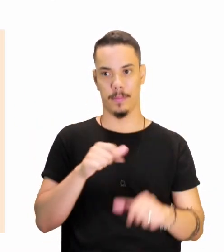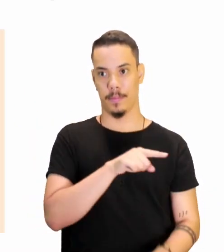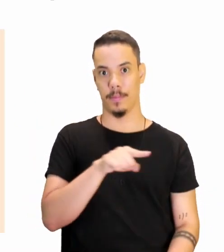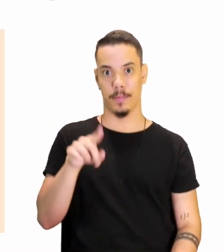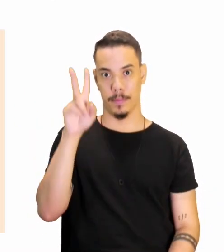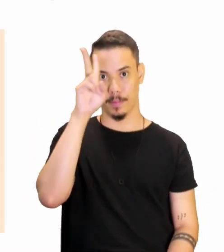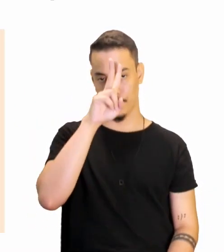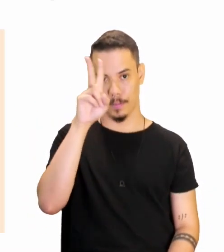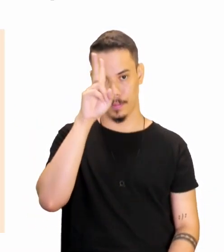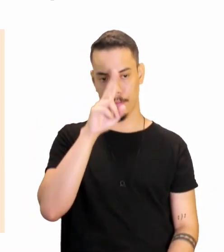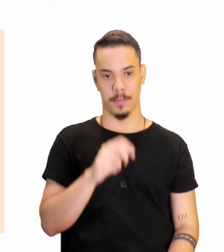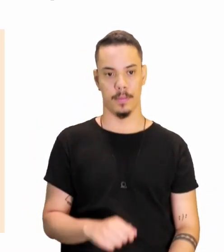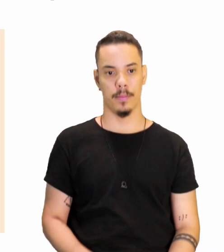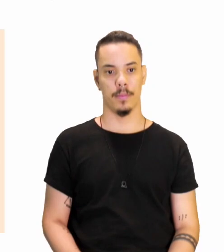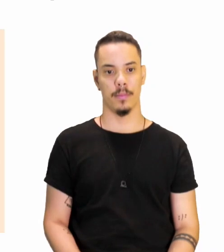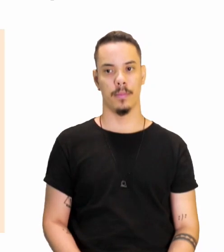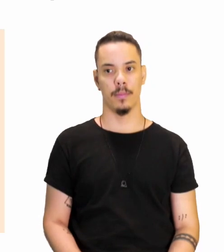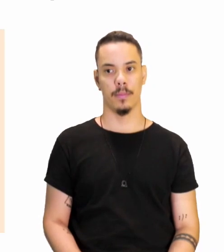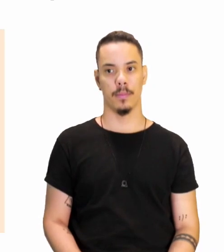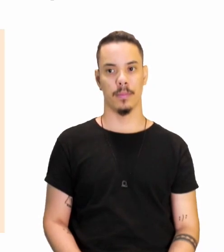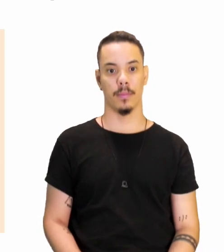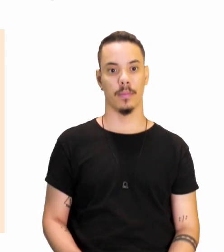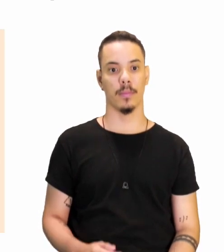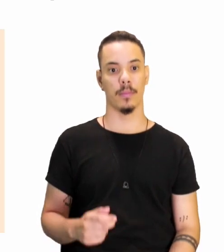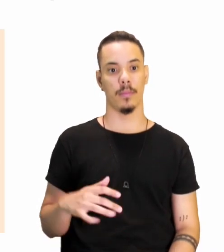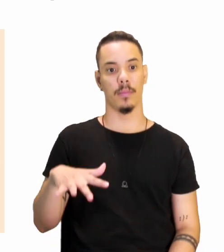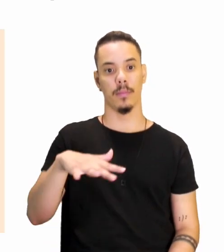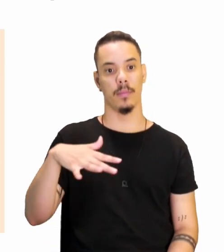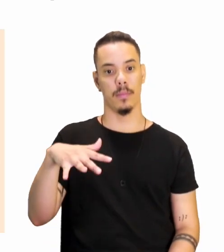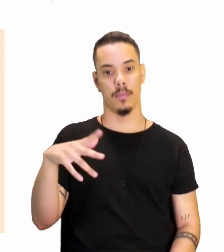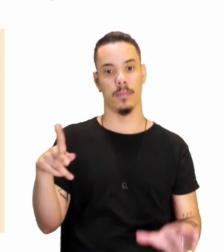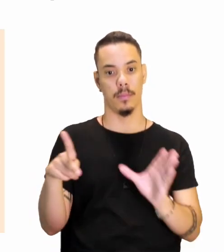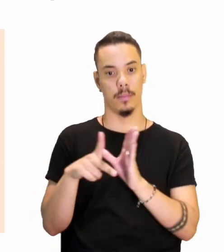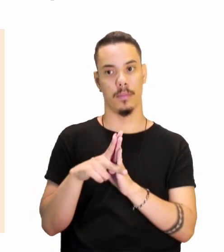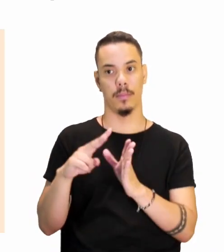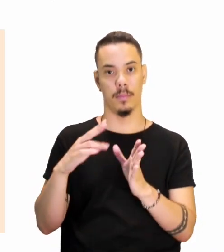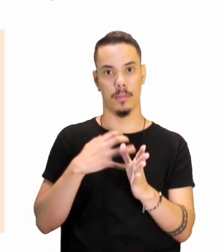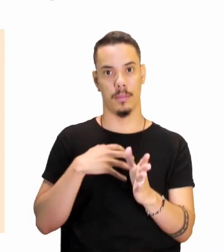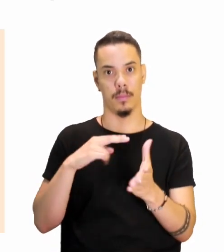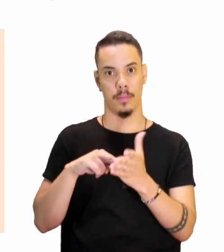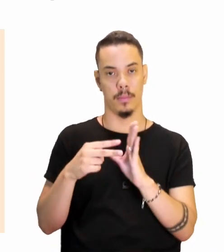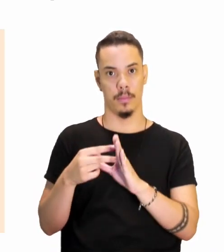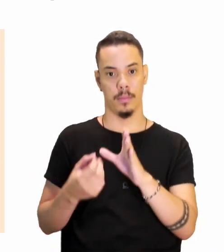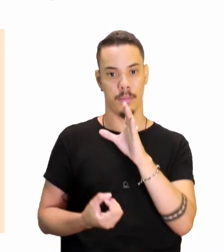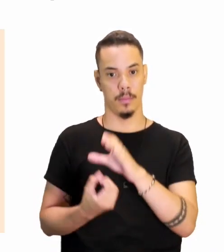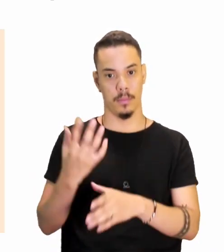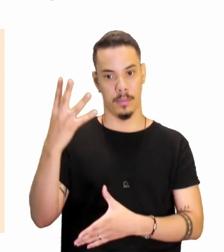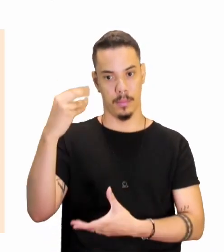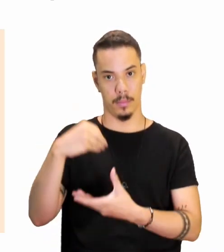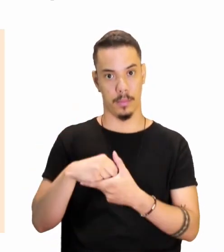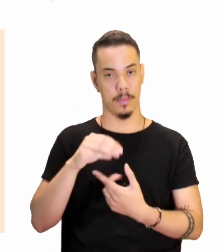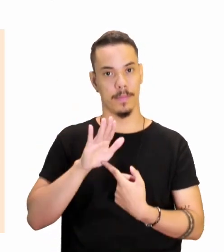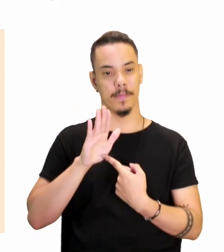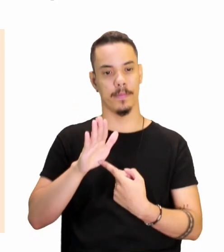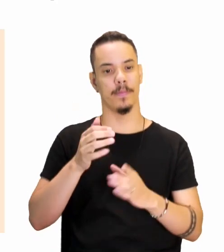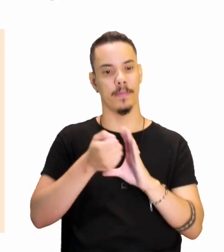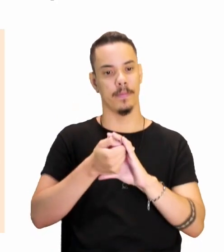Então, o que que diz aqui, ó? Os dois campos semânticos presentes na construção do poema indicam